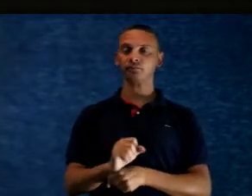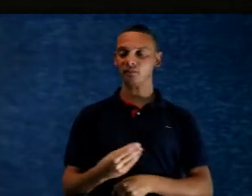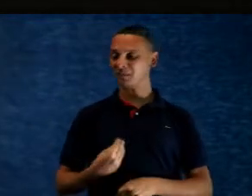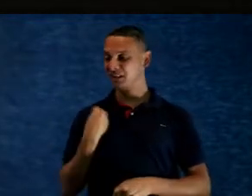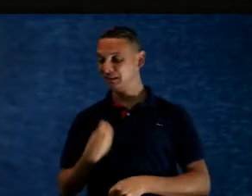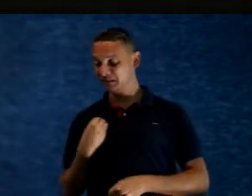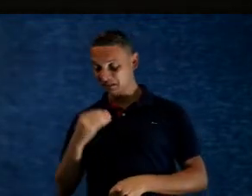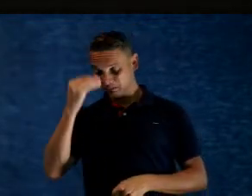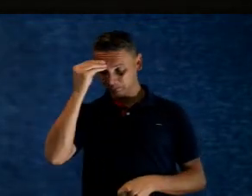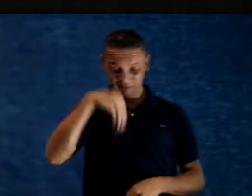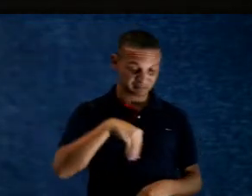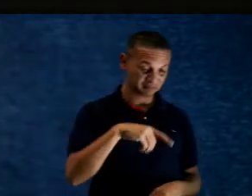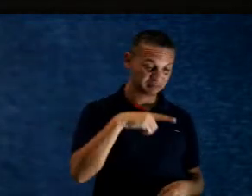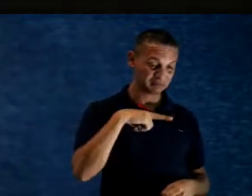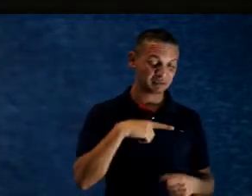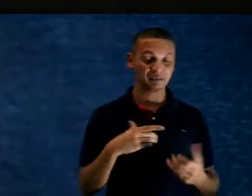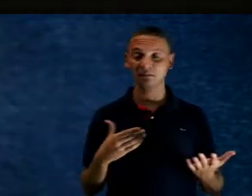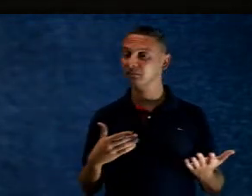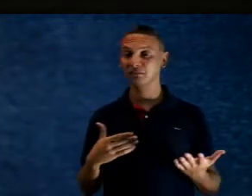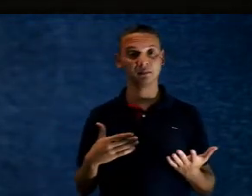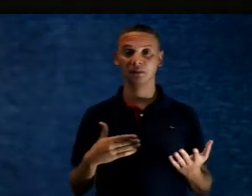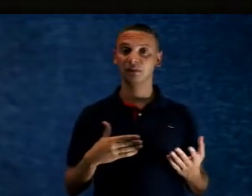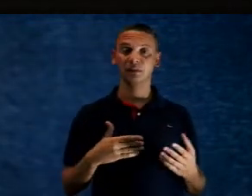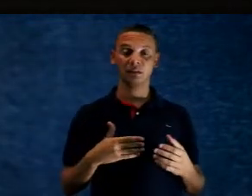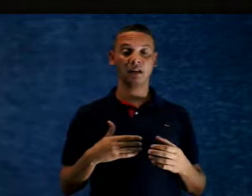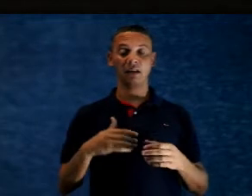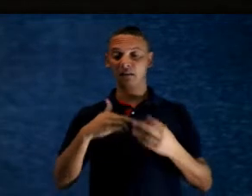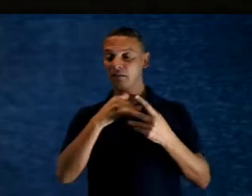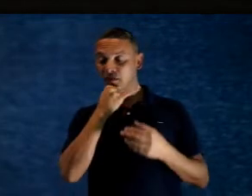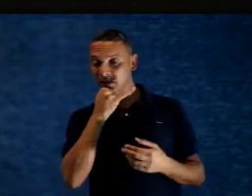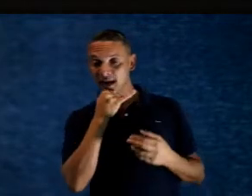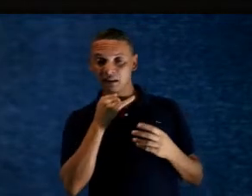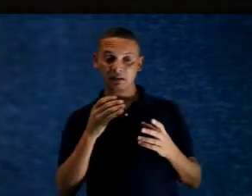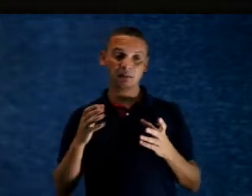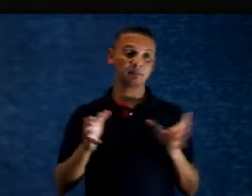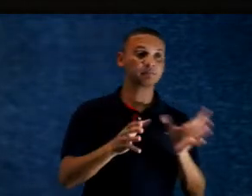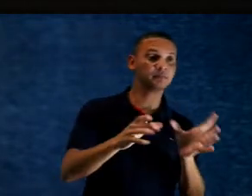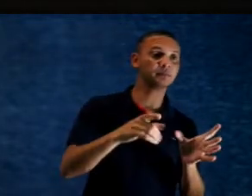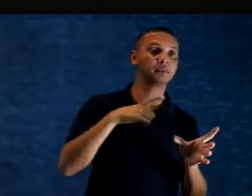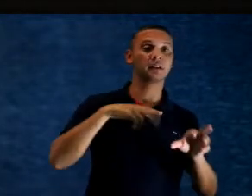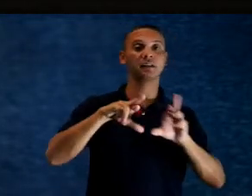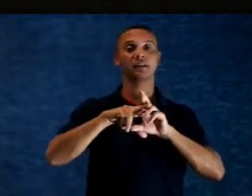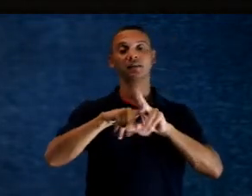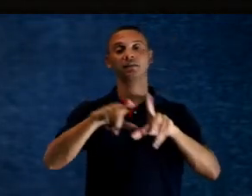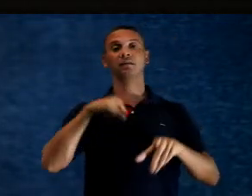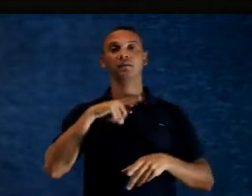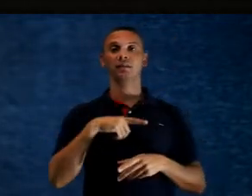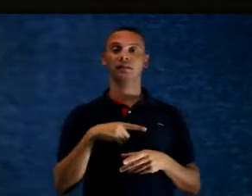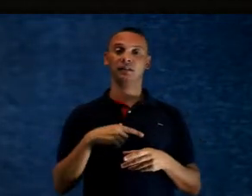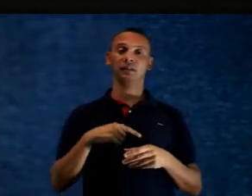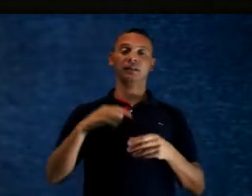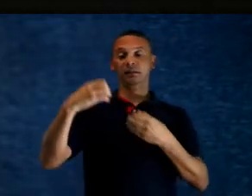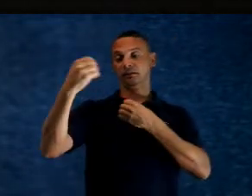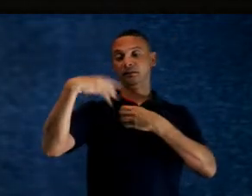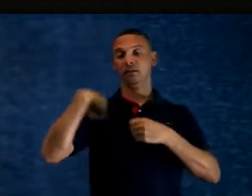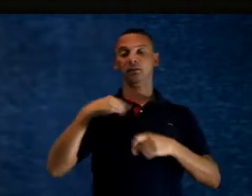dores, e foram tantas, não me debilitaram nem mutilaram. Estou intacta e cada vez mais